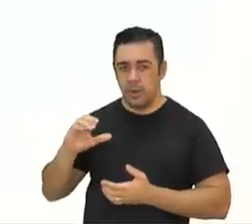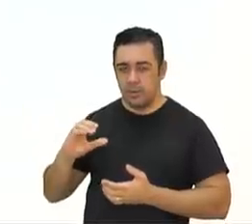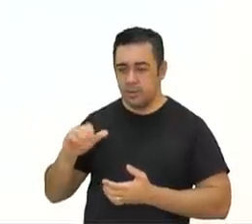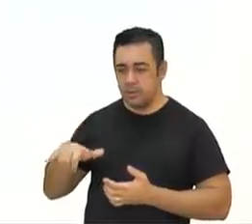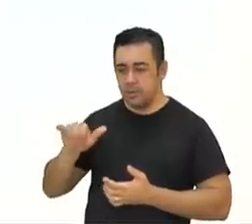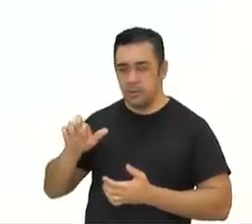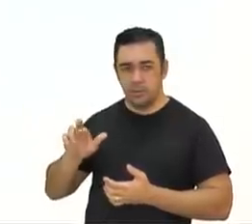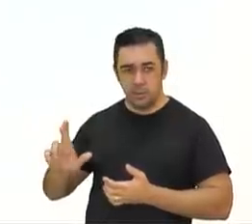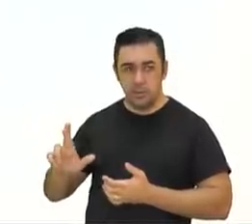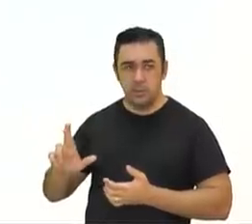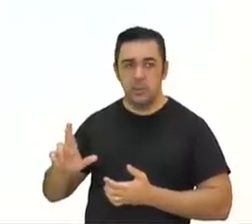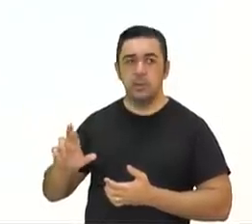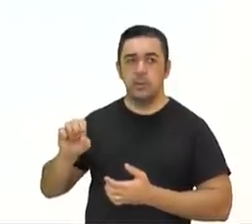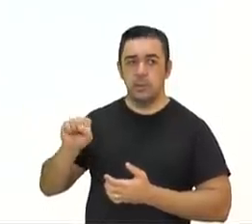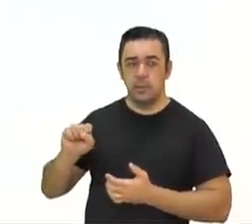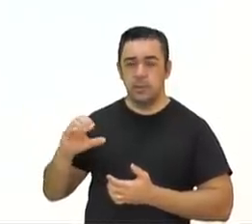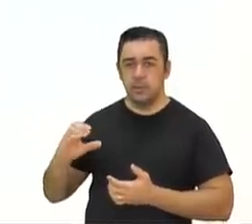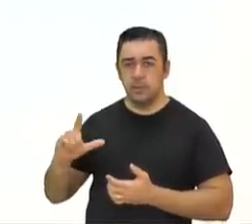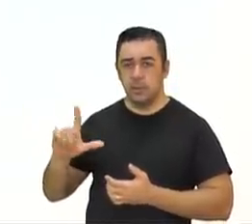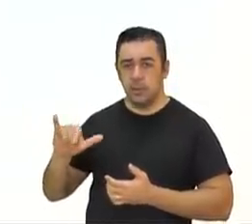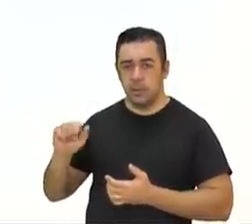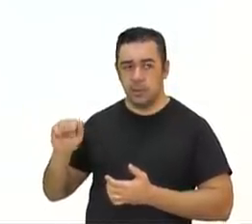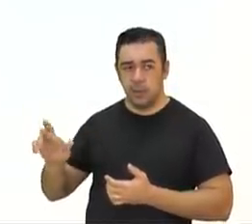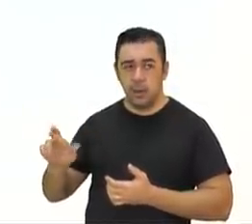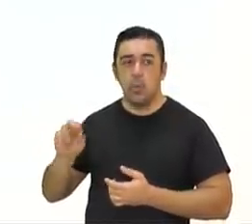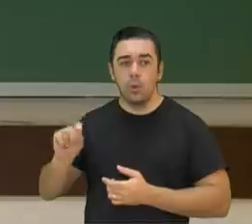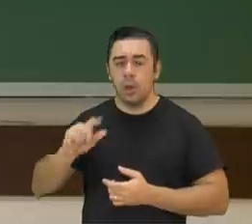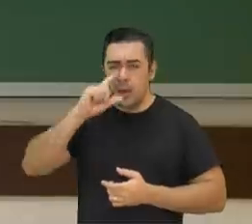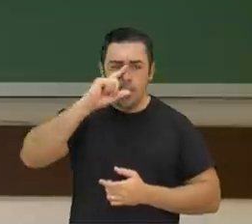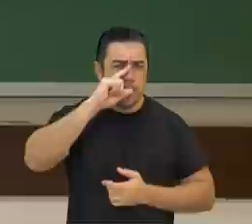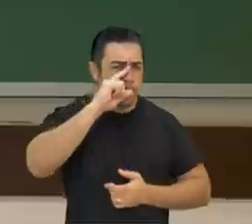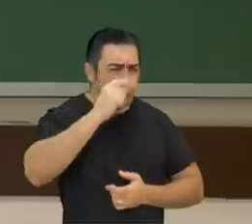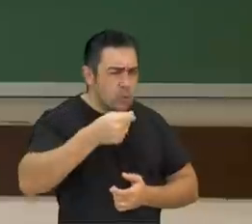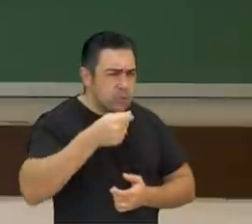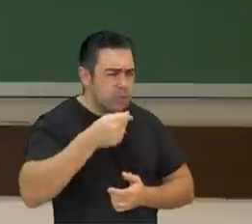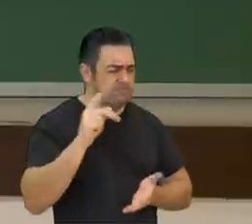Não Existem, que a gente viu nas aulas anteriores.